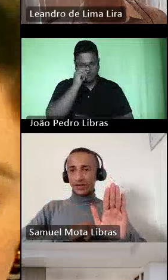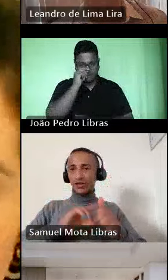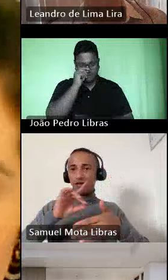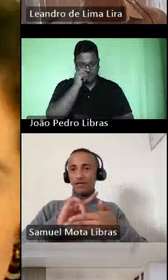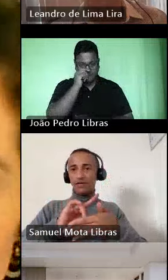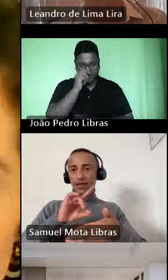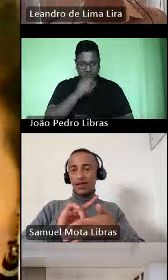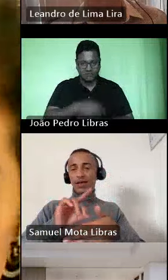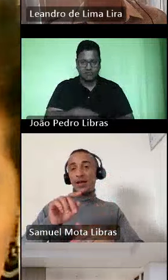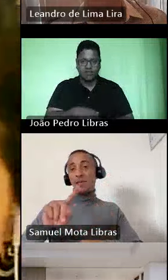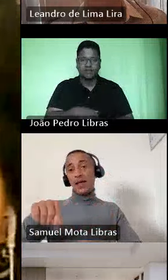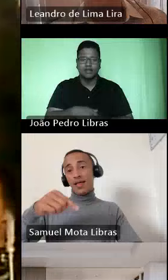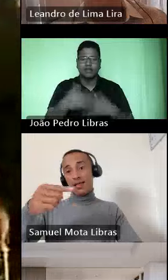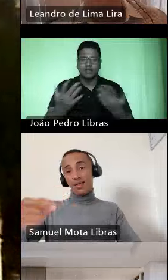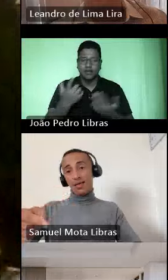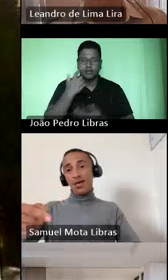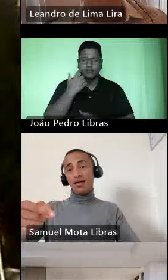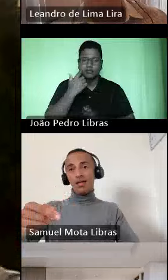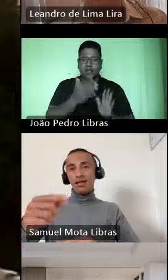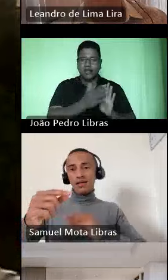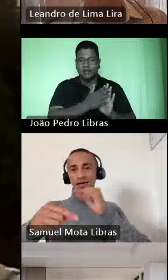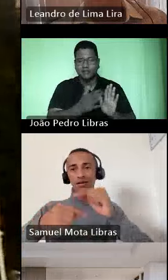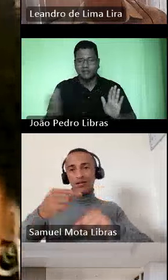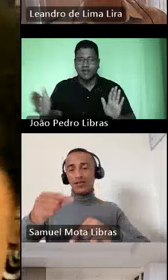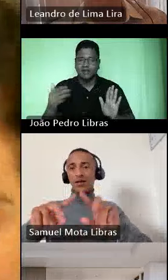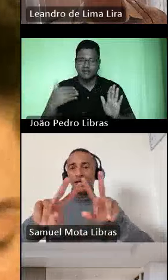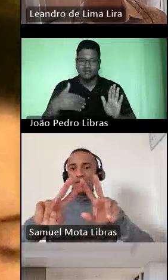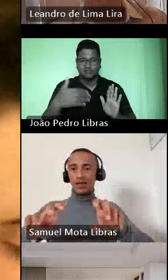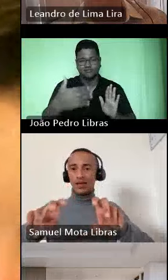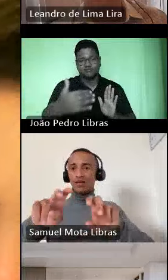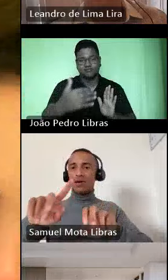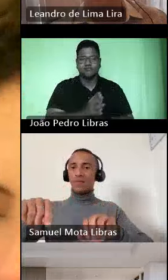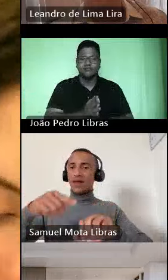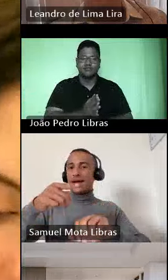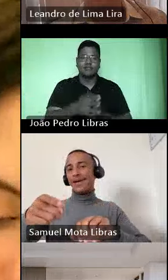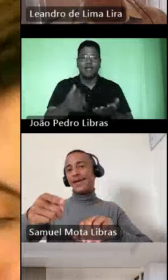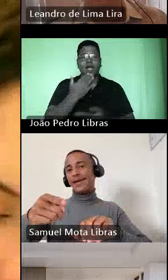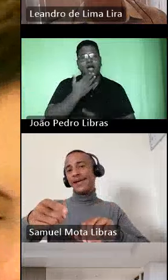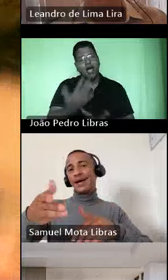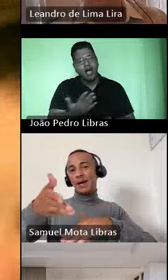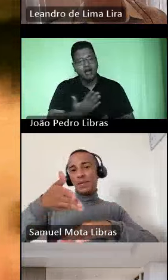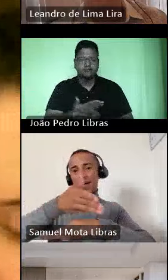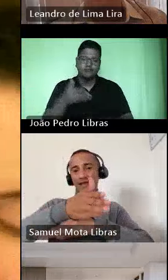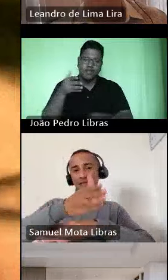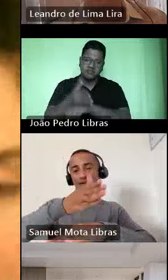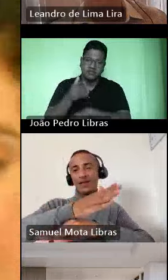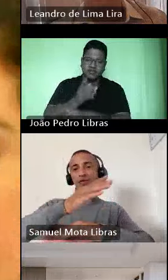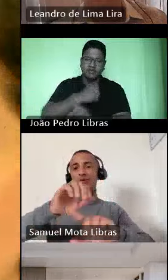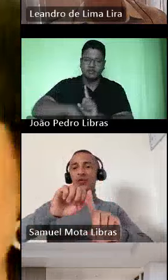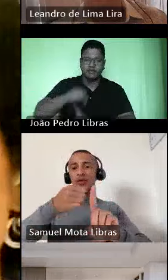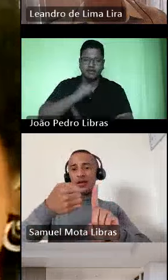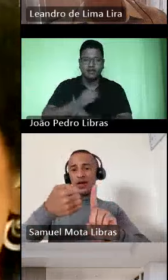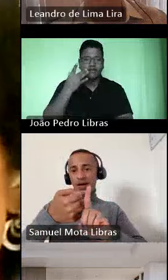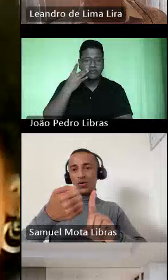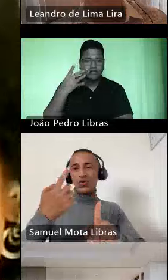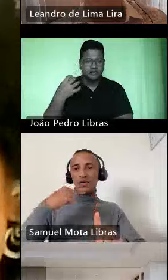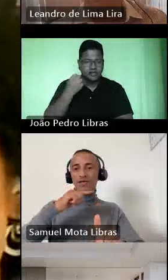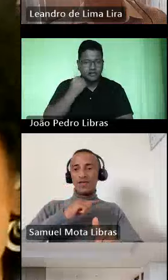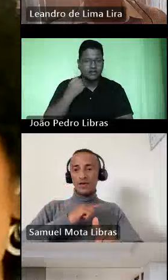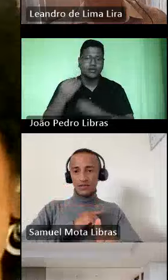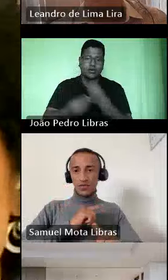para aquela determinada para aquele passo para aquela Ah é É a participação social então para isso a gente vai registrar assim é a